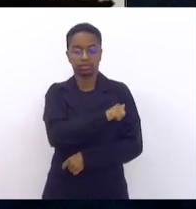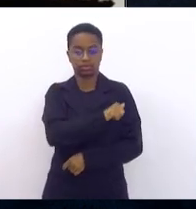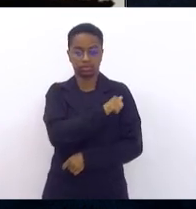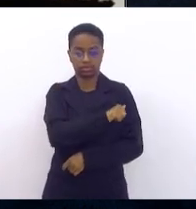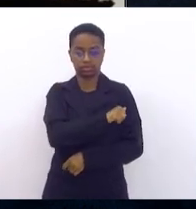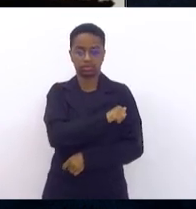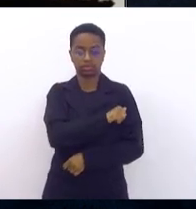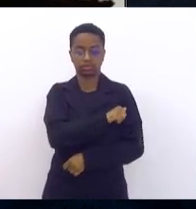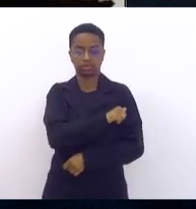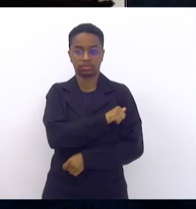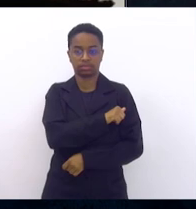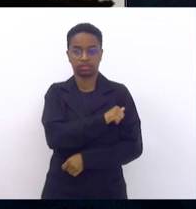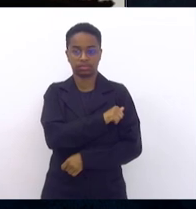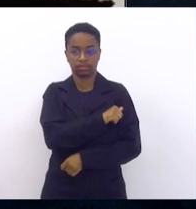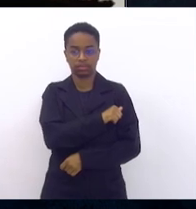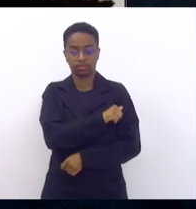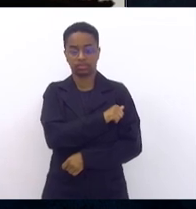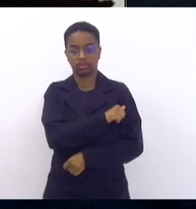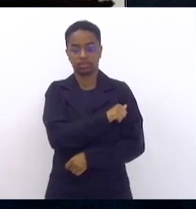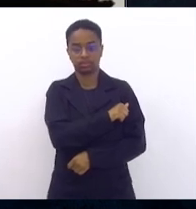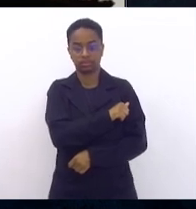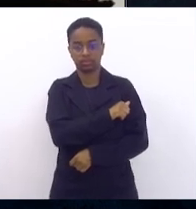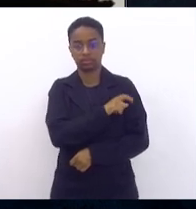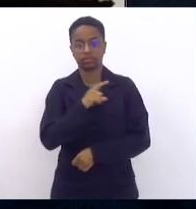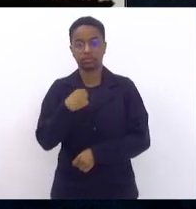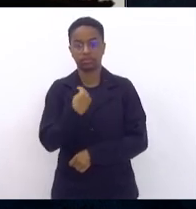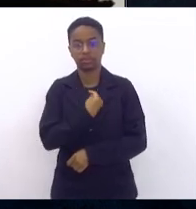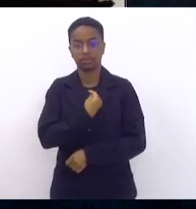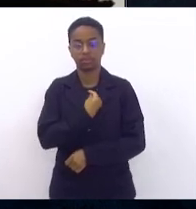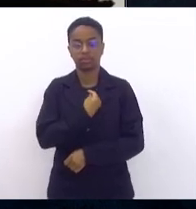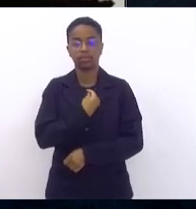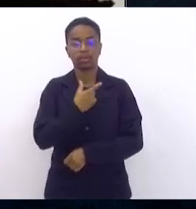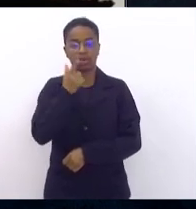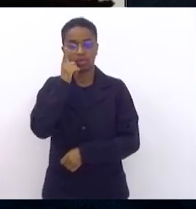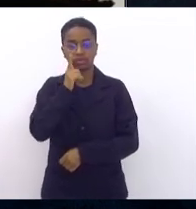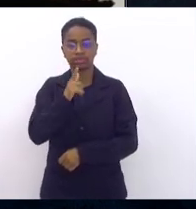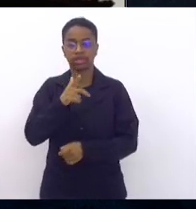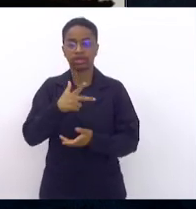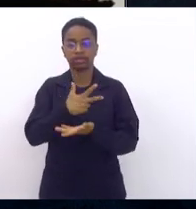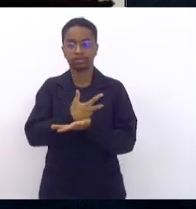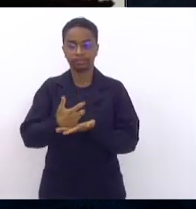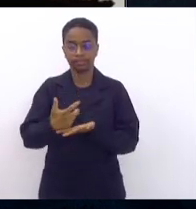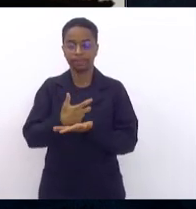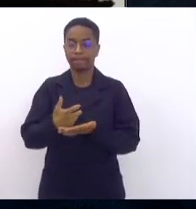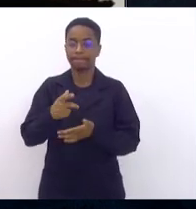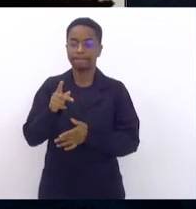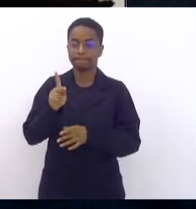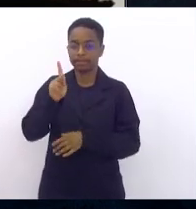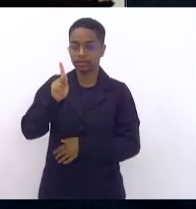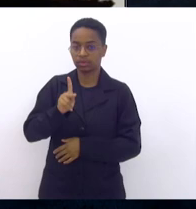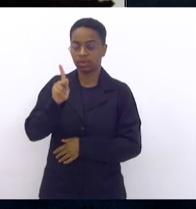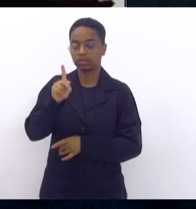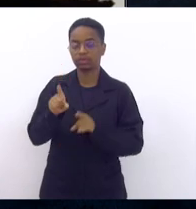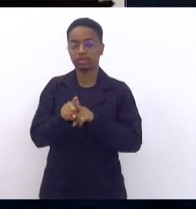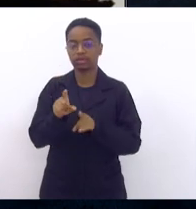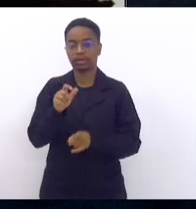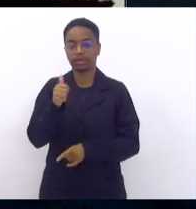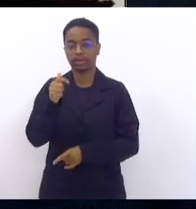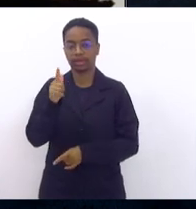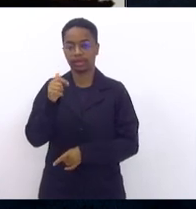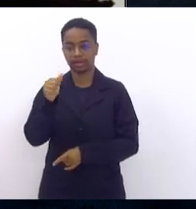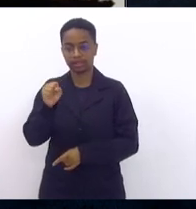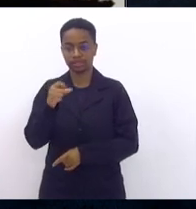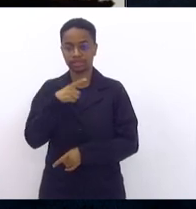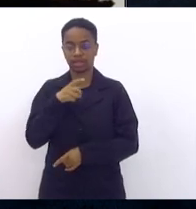gente tem a produção de petróleo e gás a concentração de 85% do petróleo